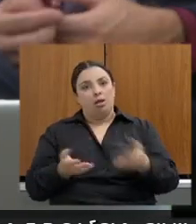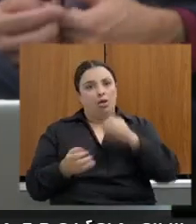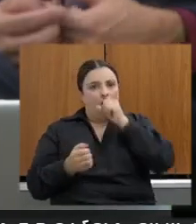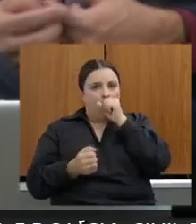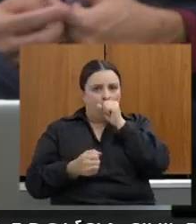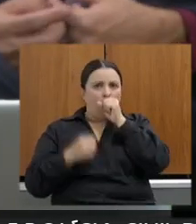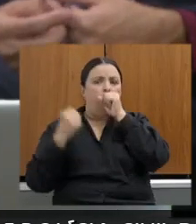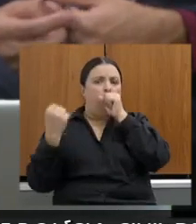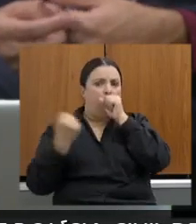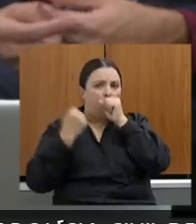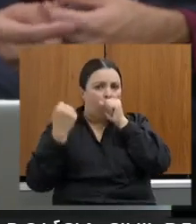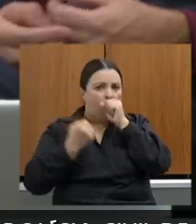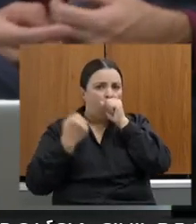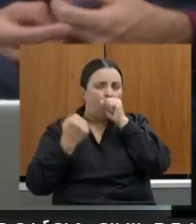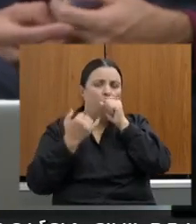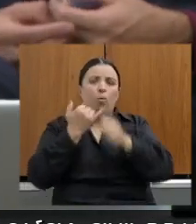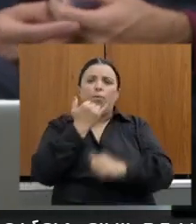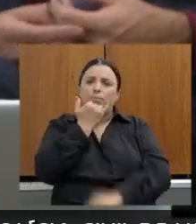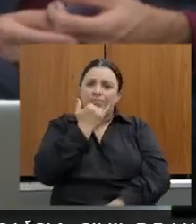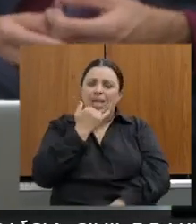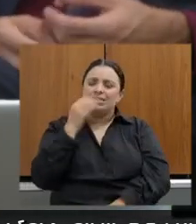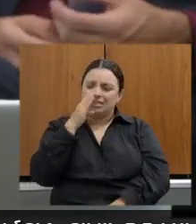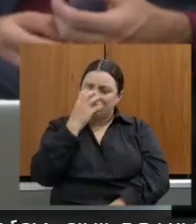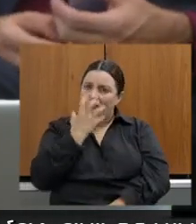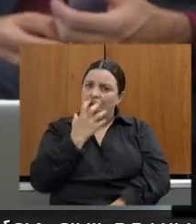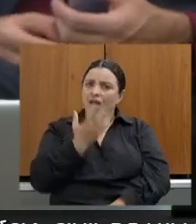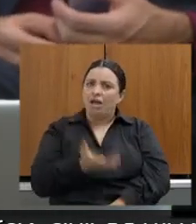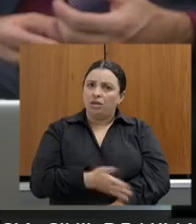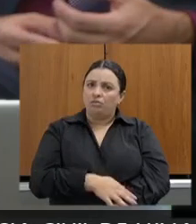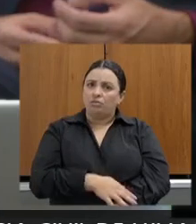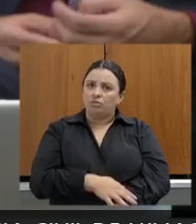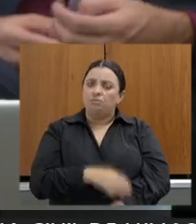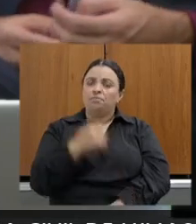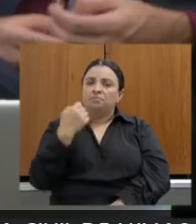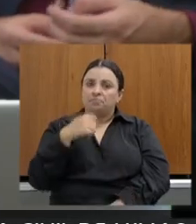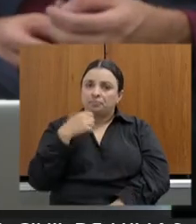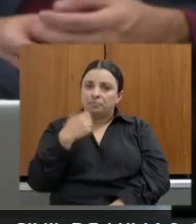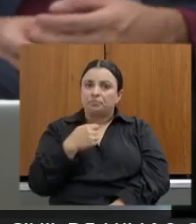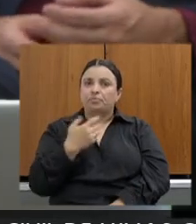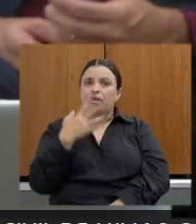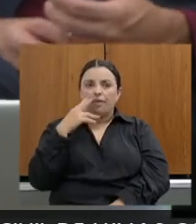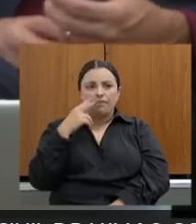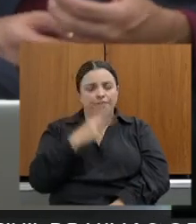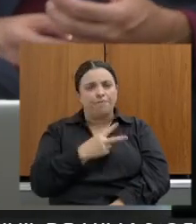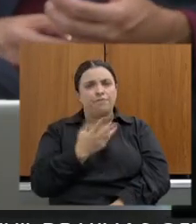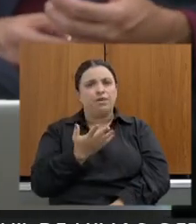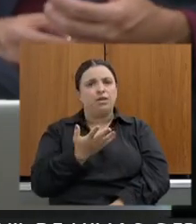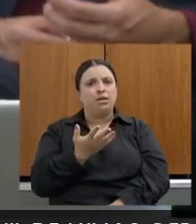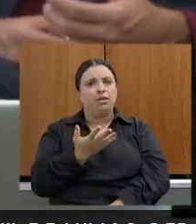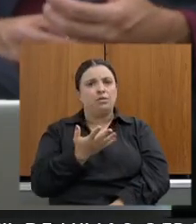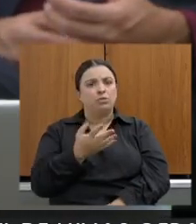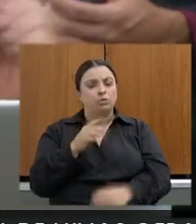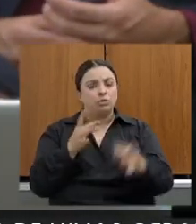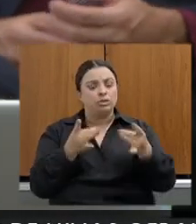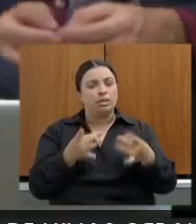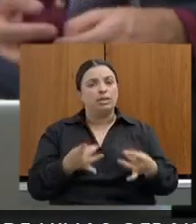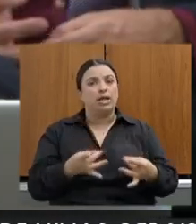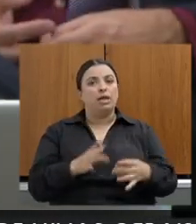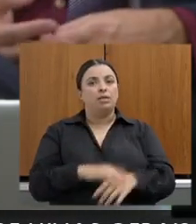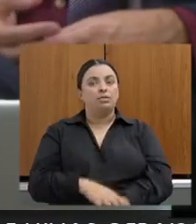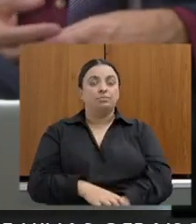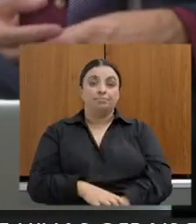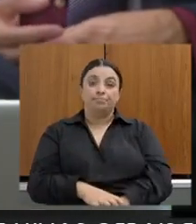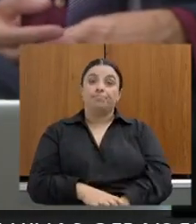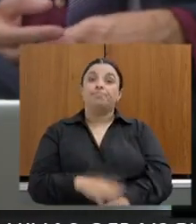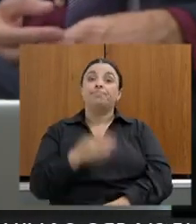problema se tem que ser encarado com a seriedade com a sua grandeza com a altivez que precisa ser encarada e